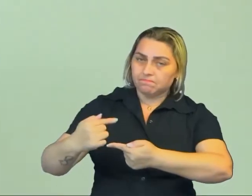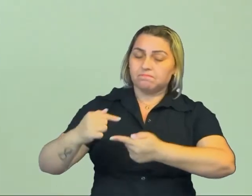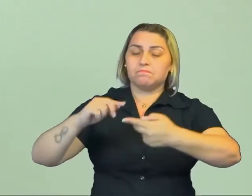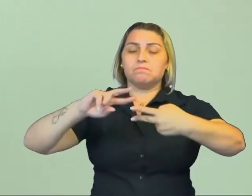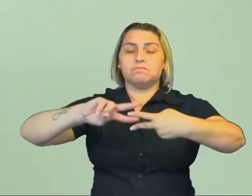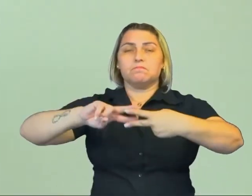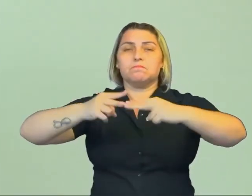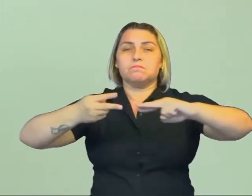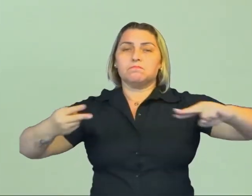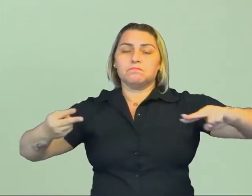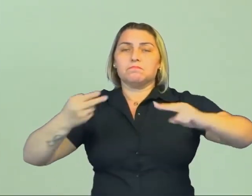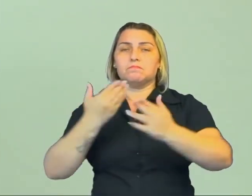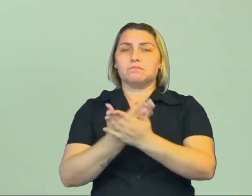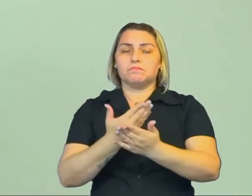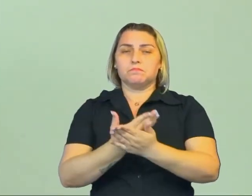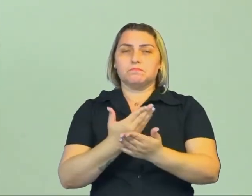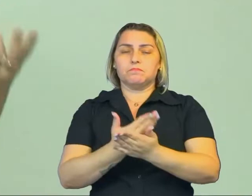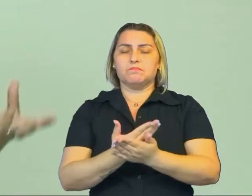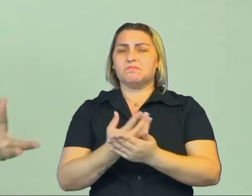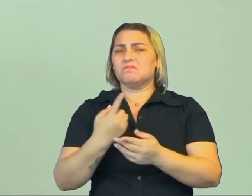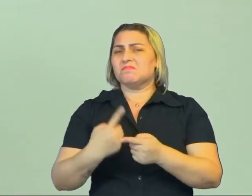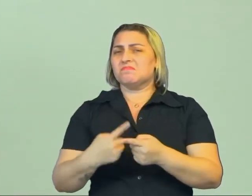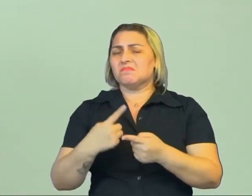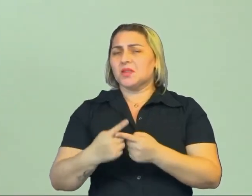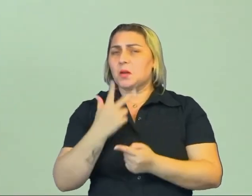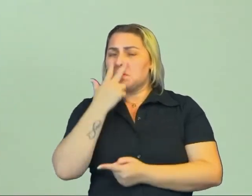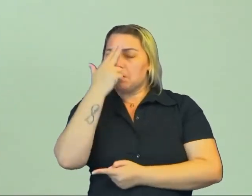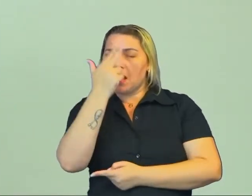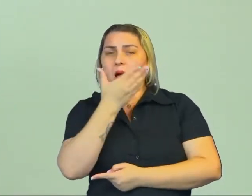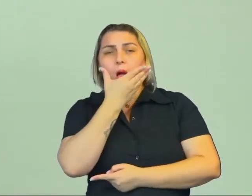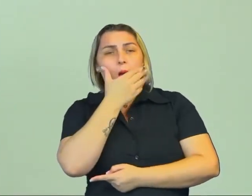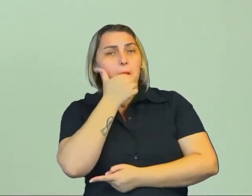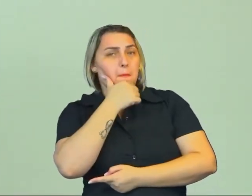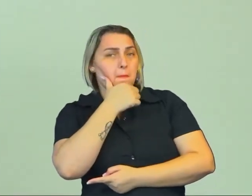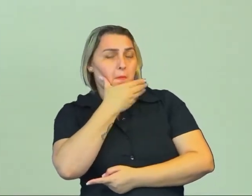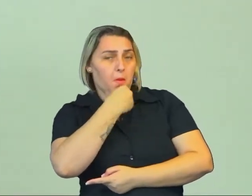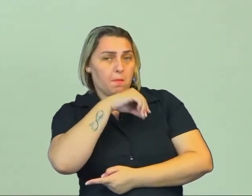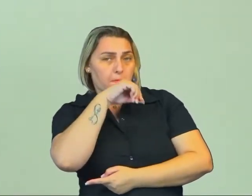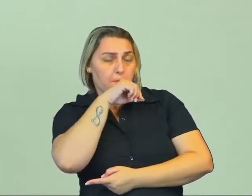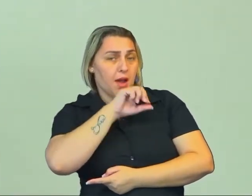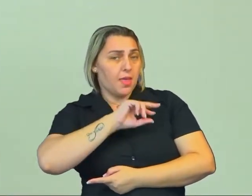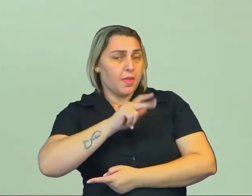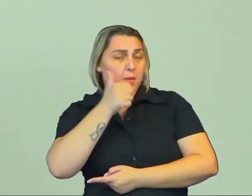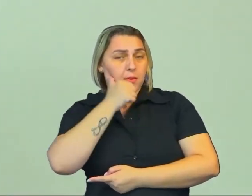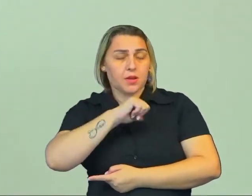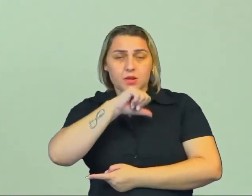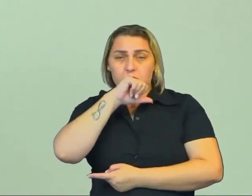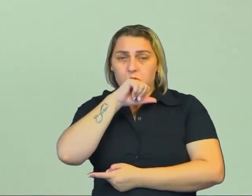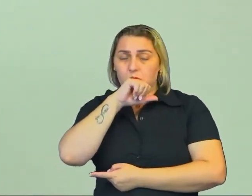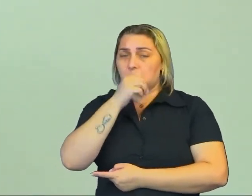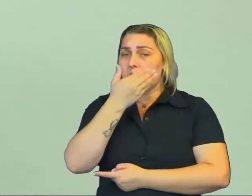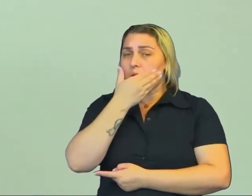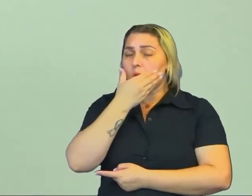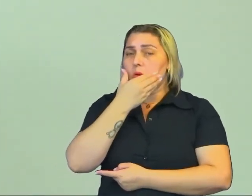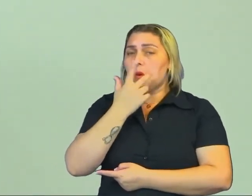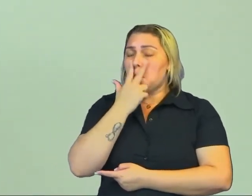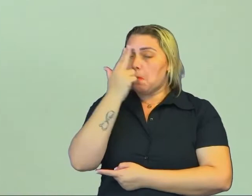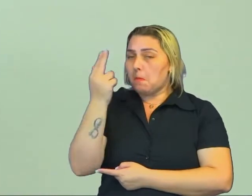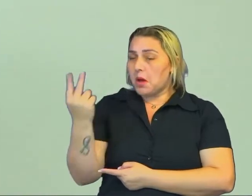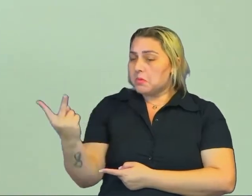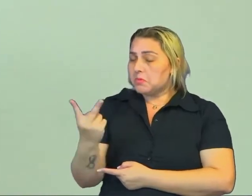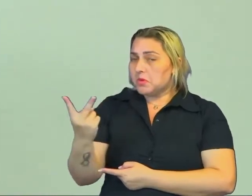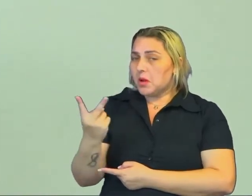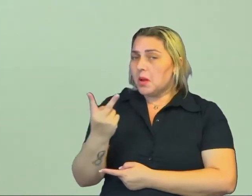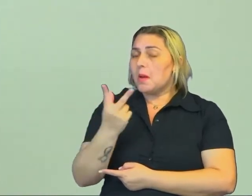a genética estuda, por que é que eu pareço com meu pai e não com a minha mãe? Porque eu não pareço nem com meu pai, nem com a minha mãe, eu